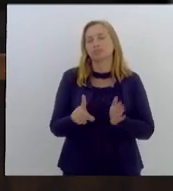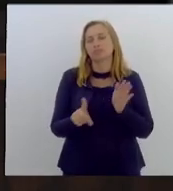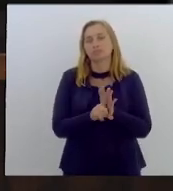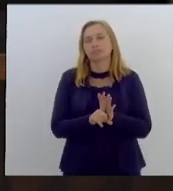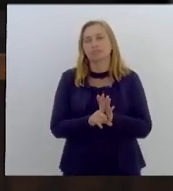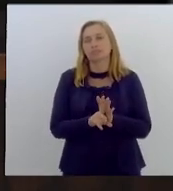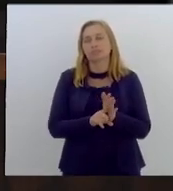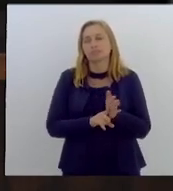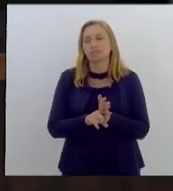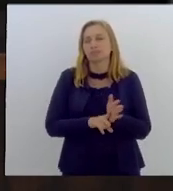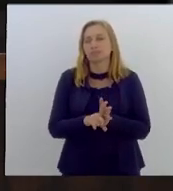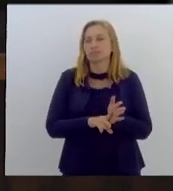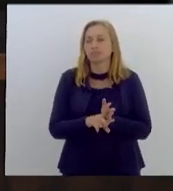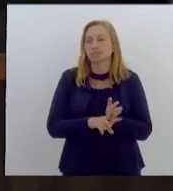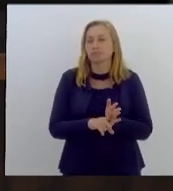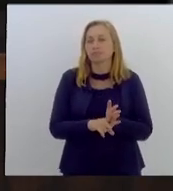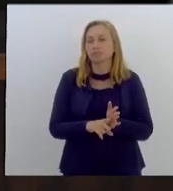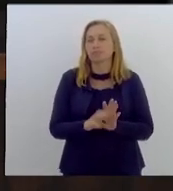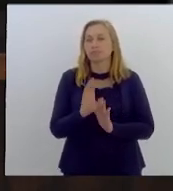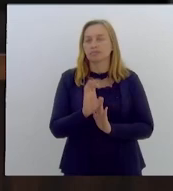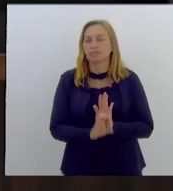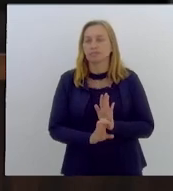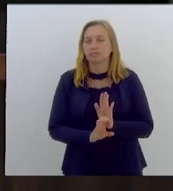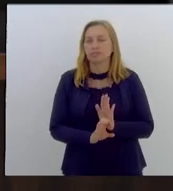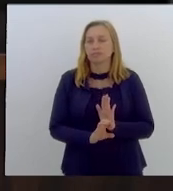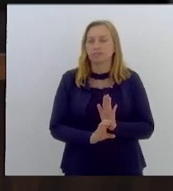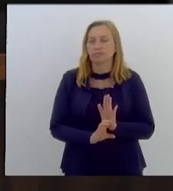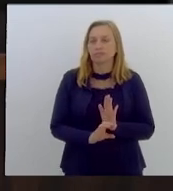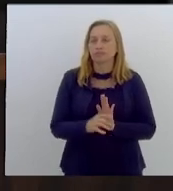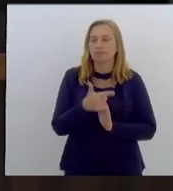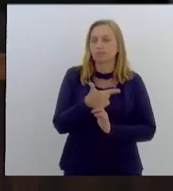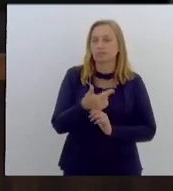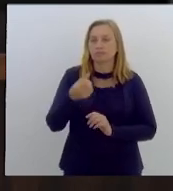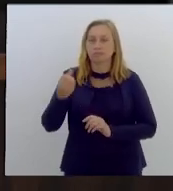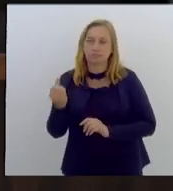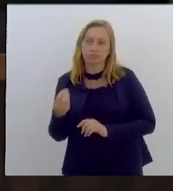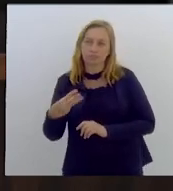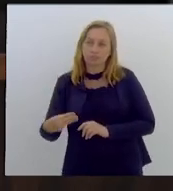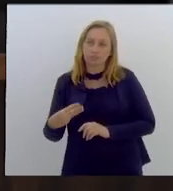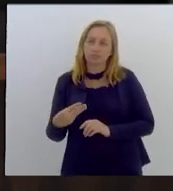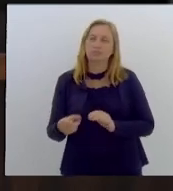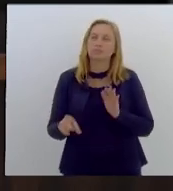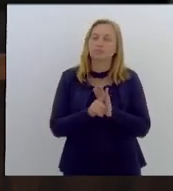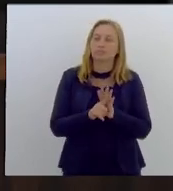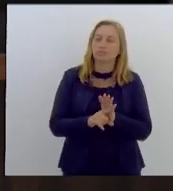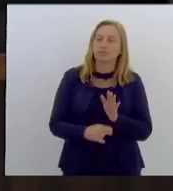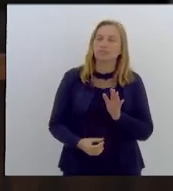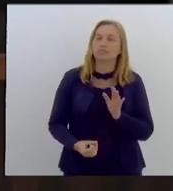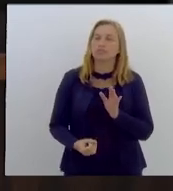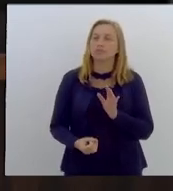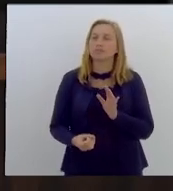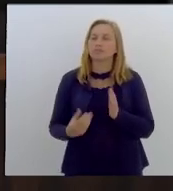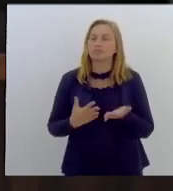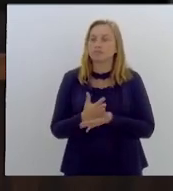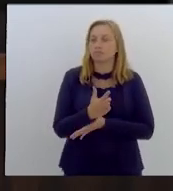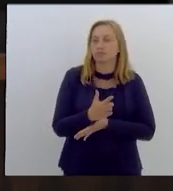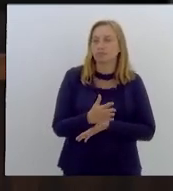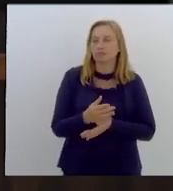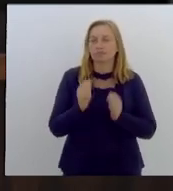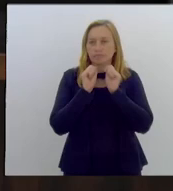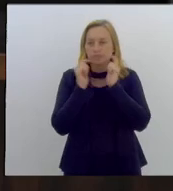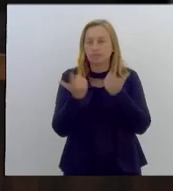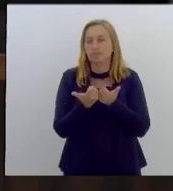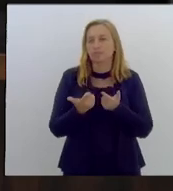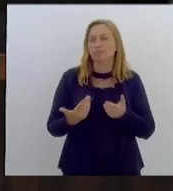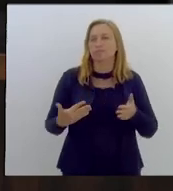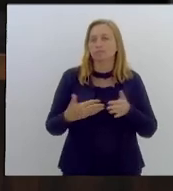plenal, inclusão, modificação de emenda parlamentar aprovada na lei de revisão de 2023, lei aprovada na Assembleia Legislativa, que altere a estrutura e programação constante dessa lei